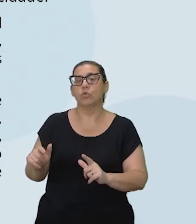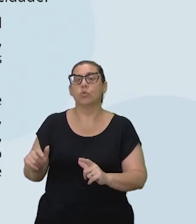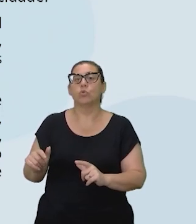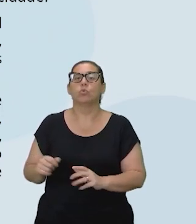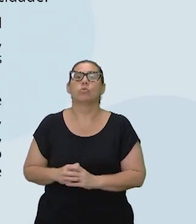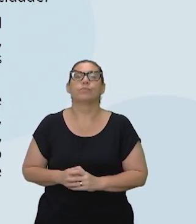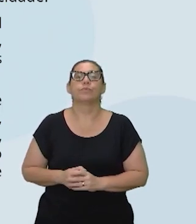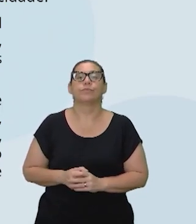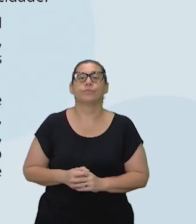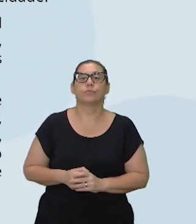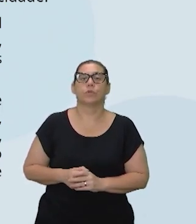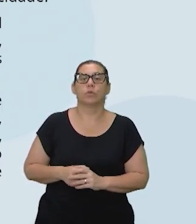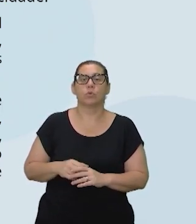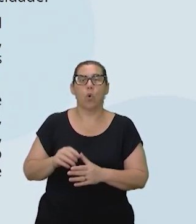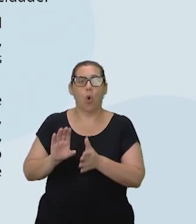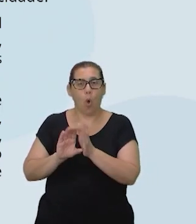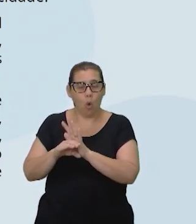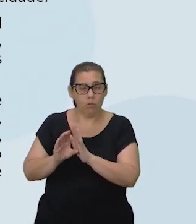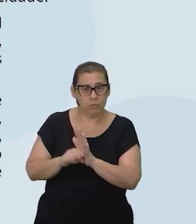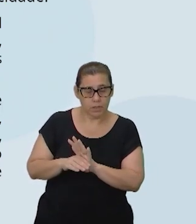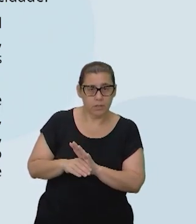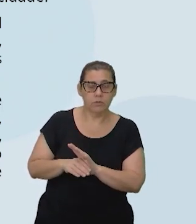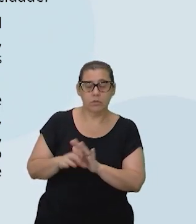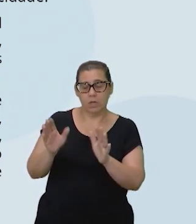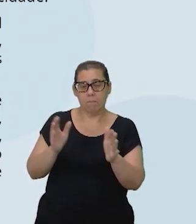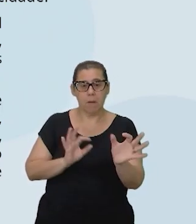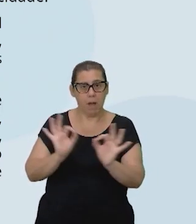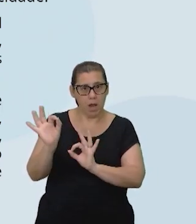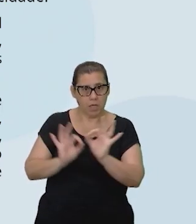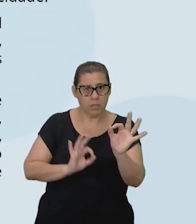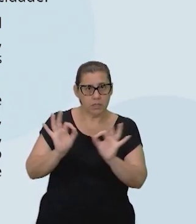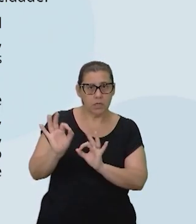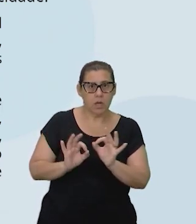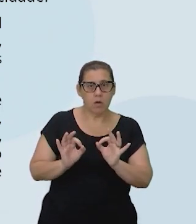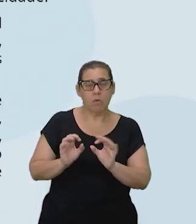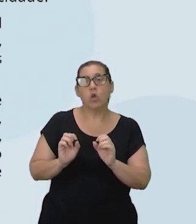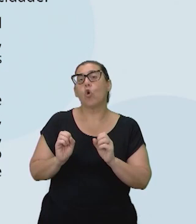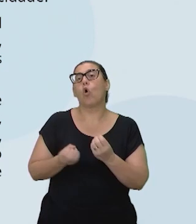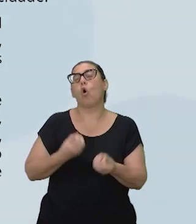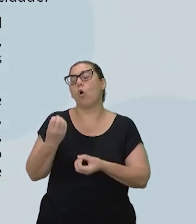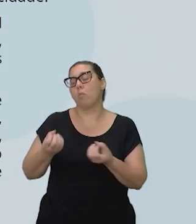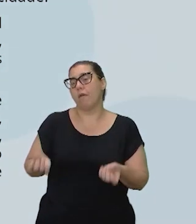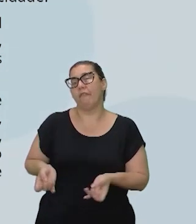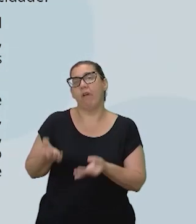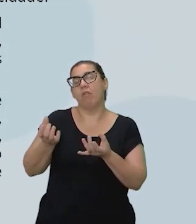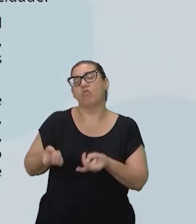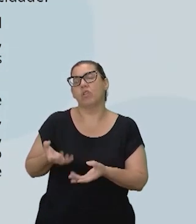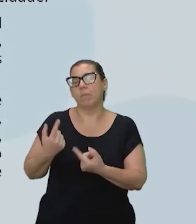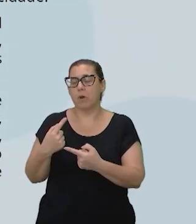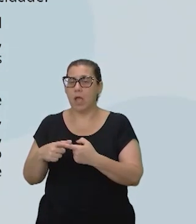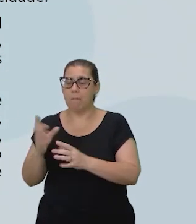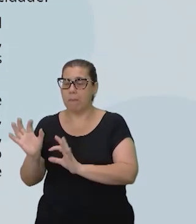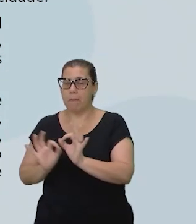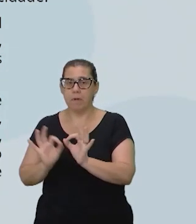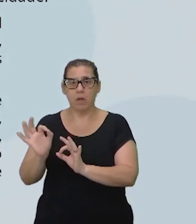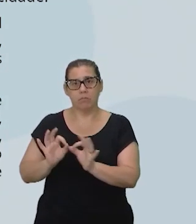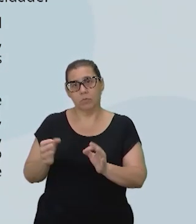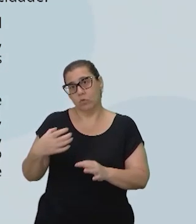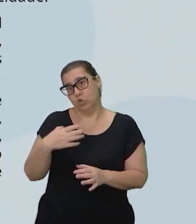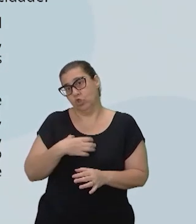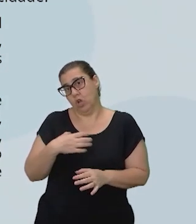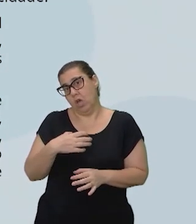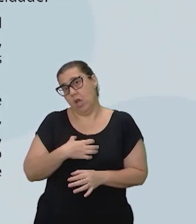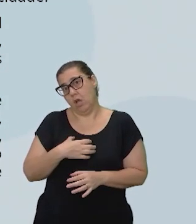na produção e na circulação dessa arte, tá? Porque ela também é elaborada, né, pela visão